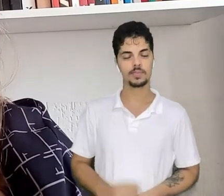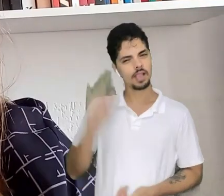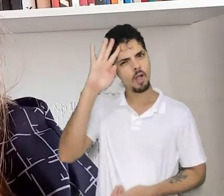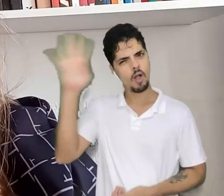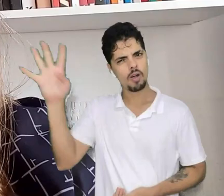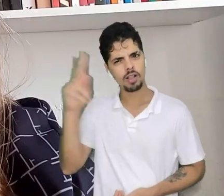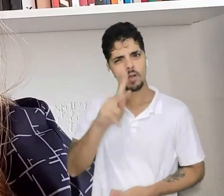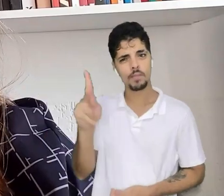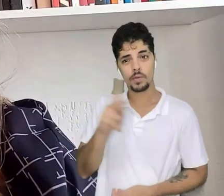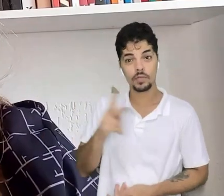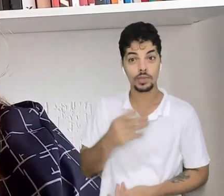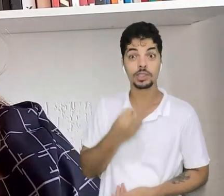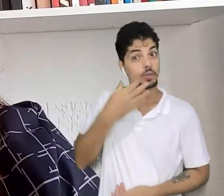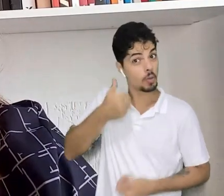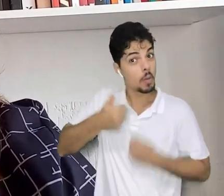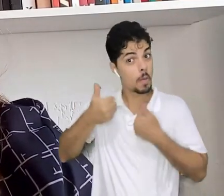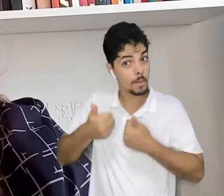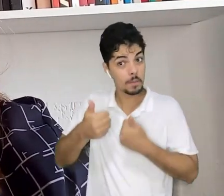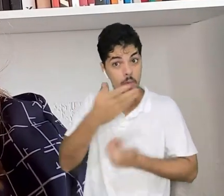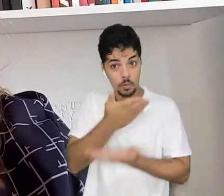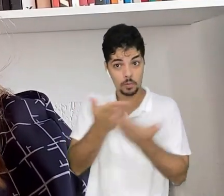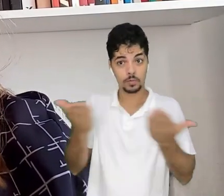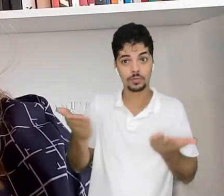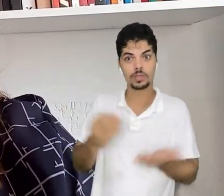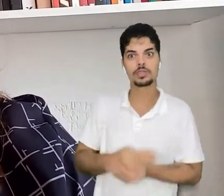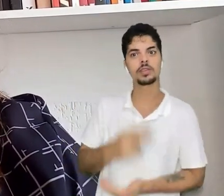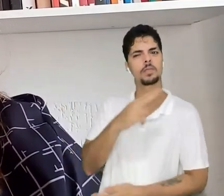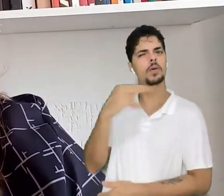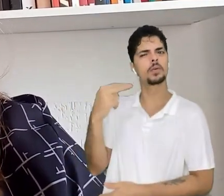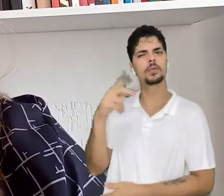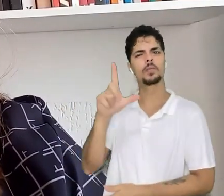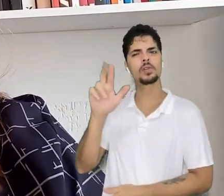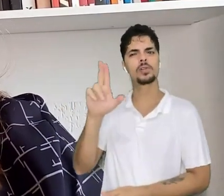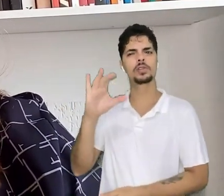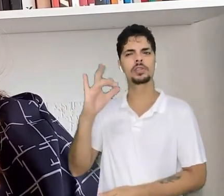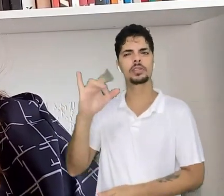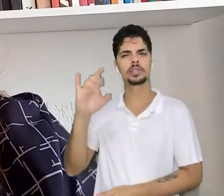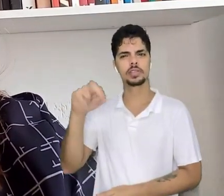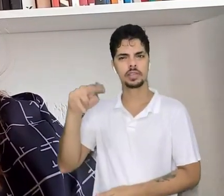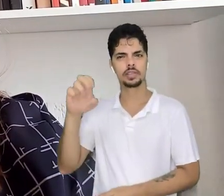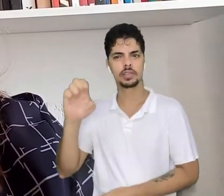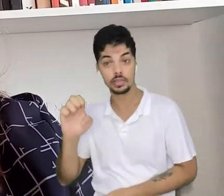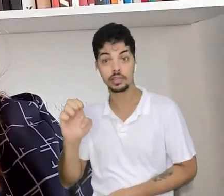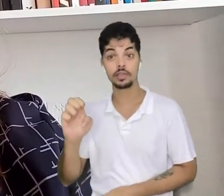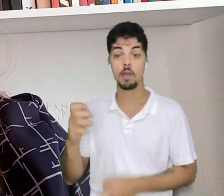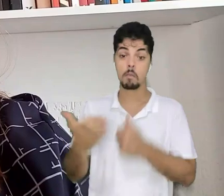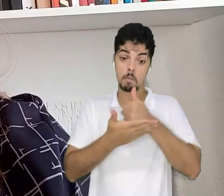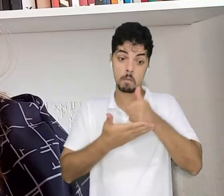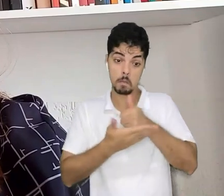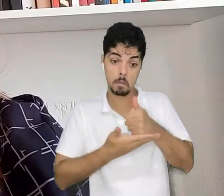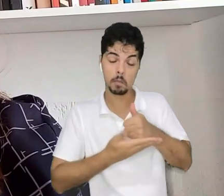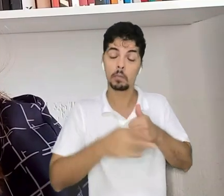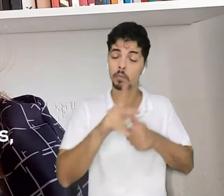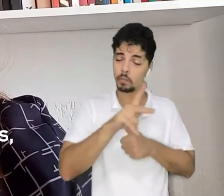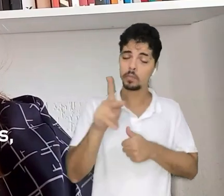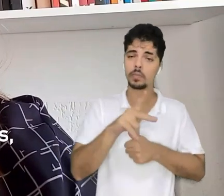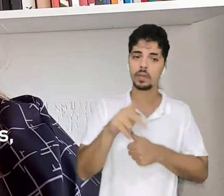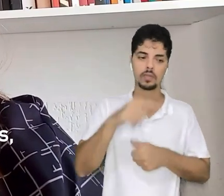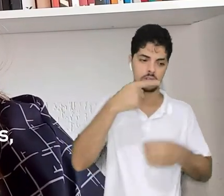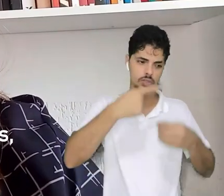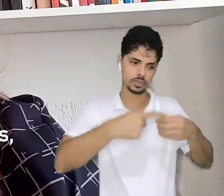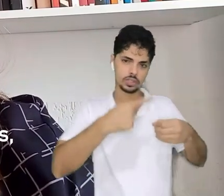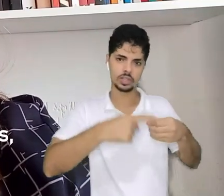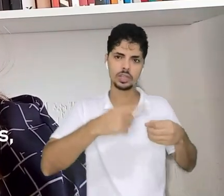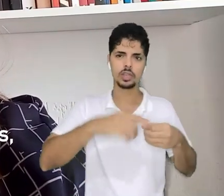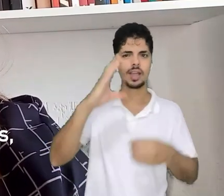Olá professores tudo bem com vocês meu nome é Luciene Sou professora da Educação Básica do